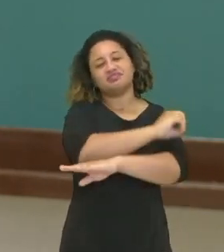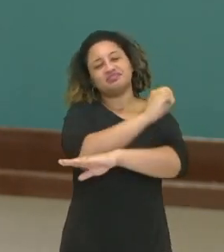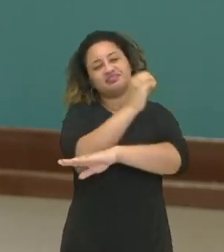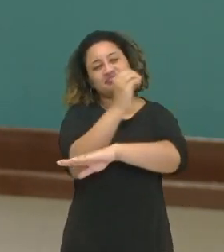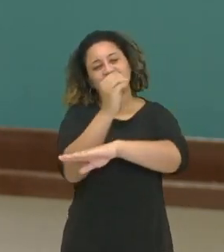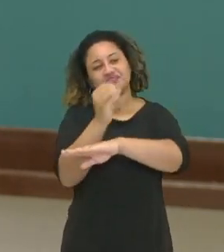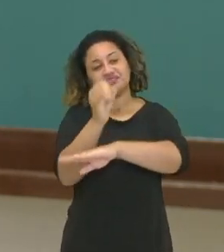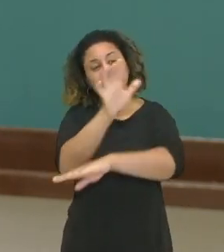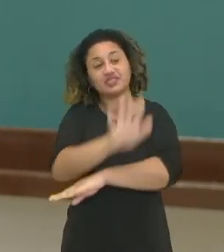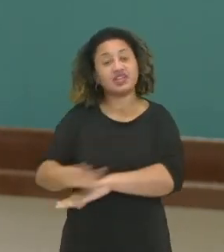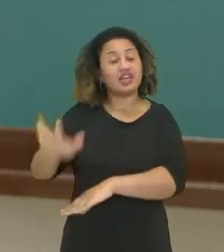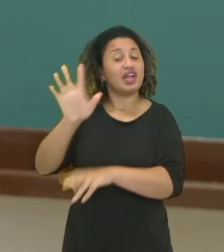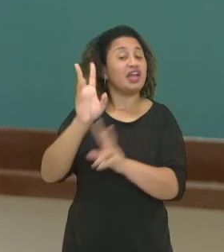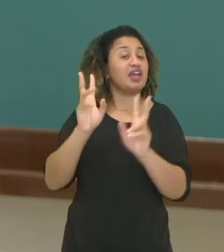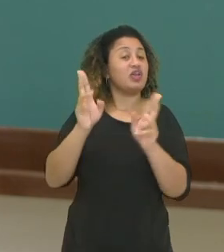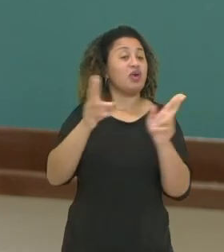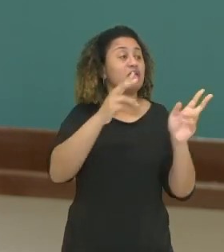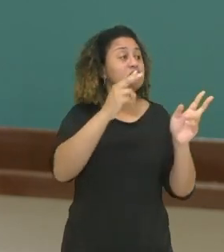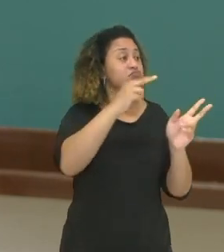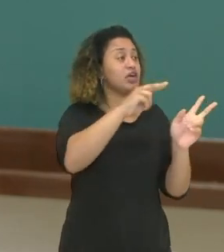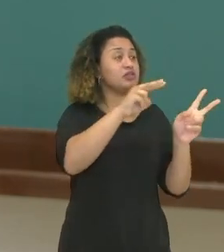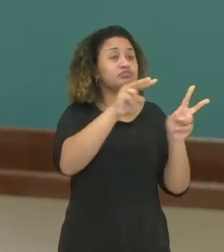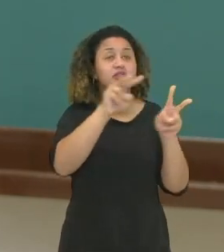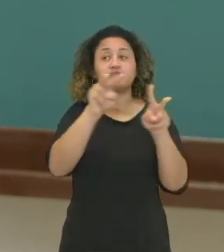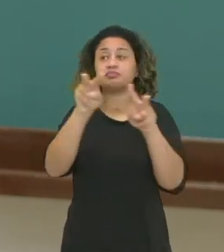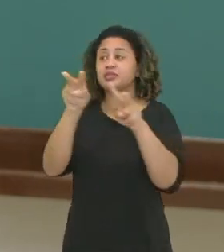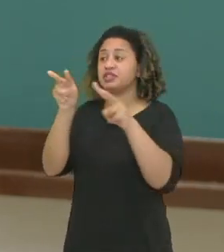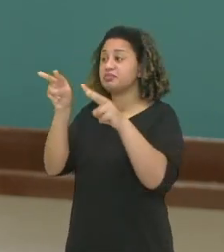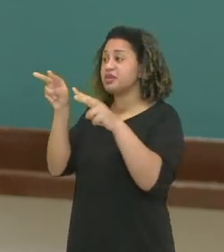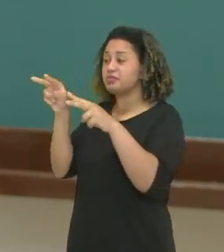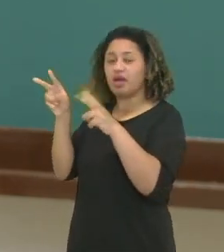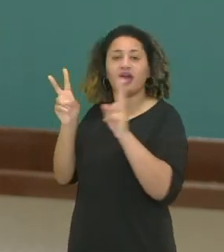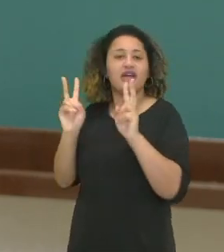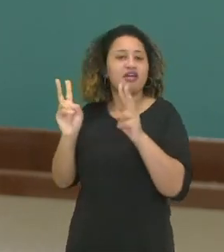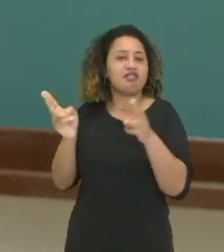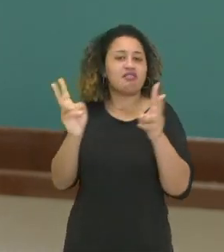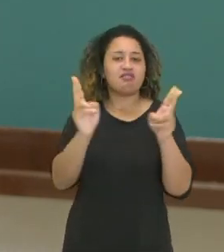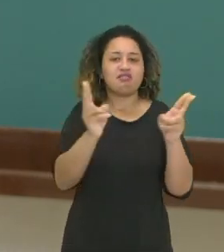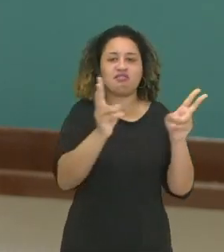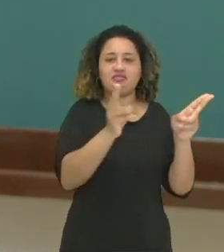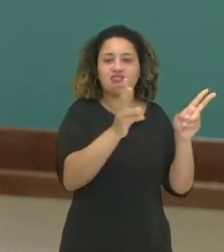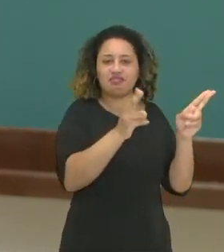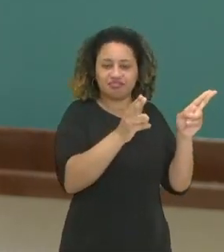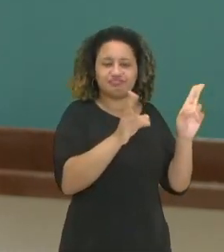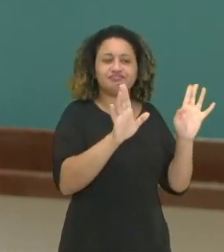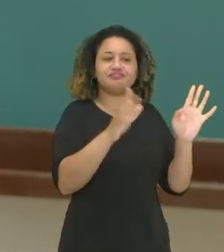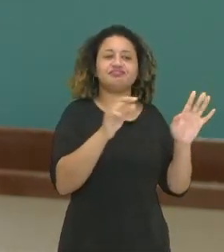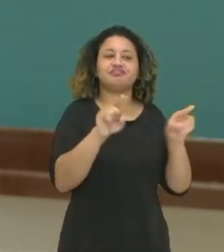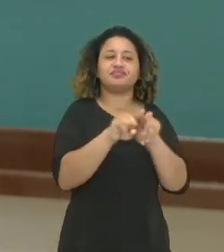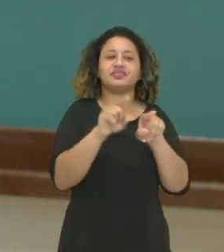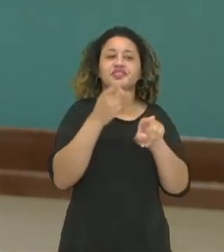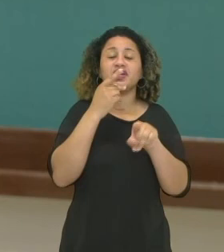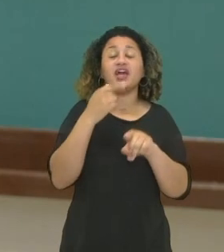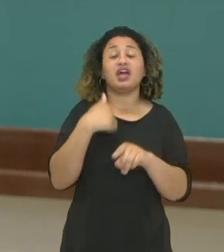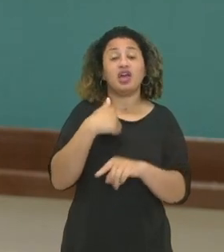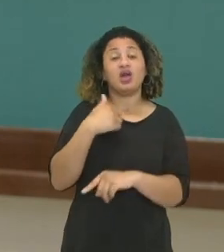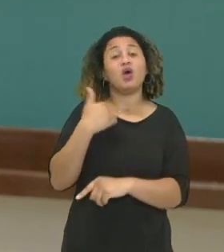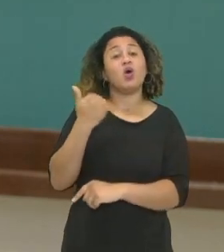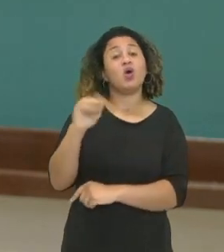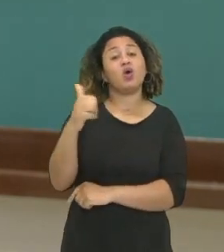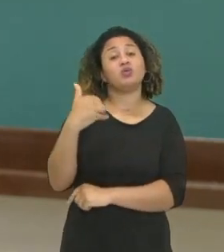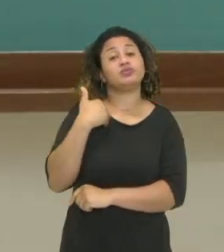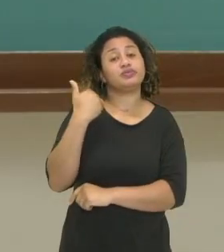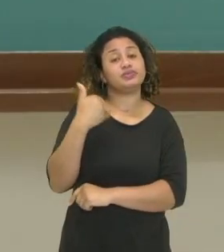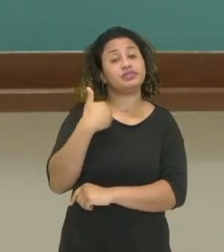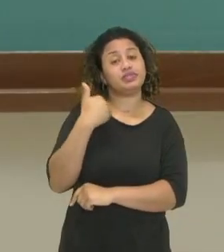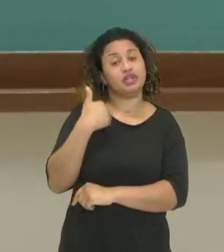é a mesma de cada lado, beirando a estrada da vida. E por fim ele disse, eu tinha 11 anos.